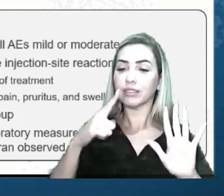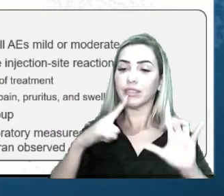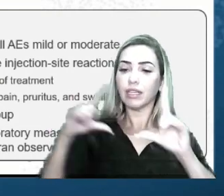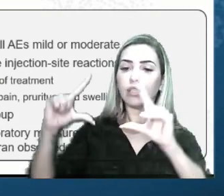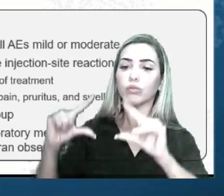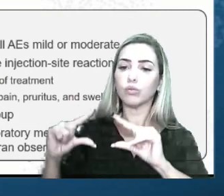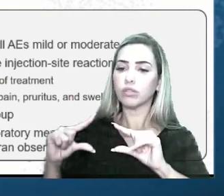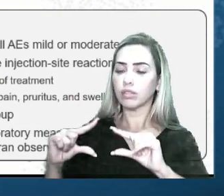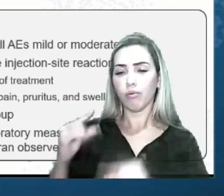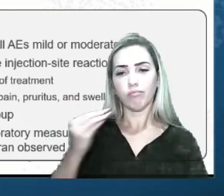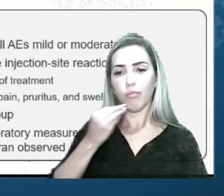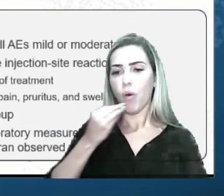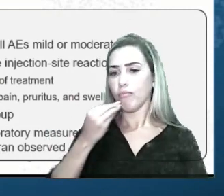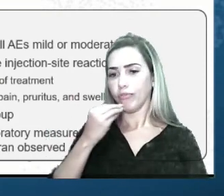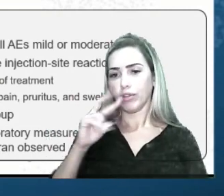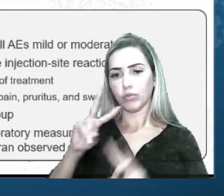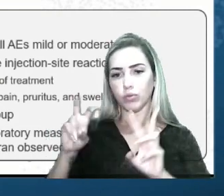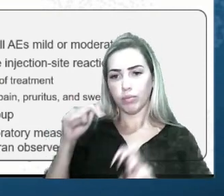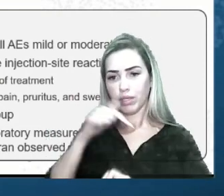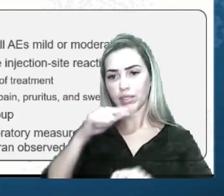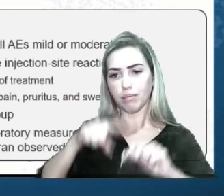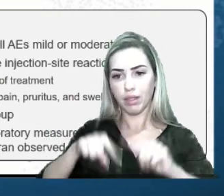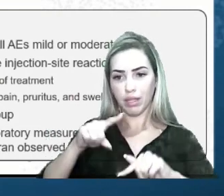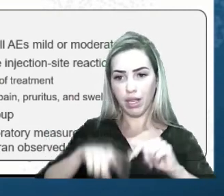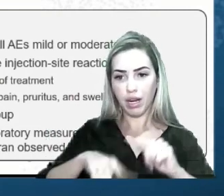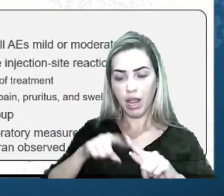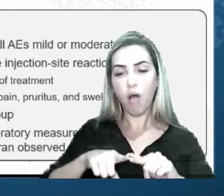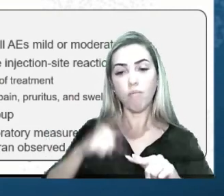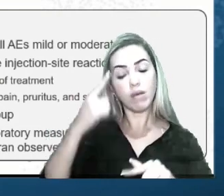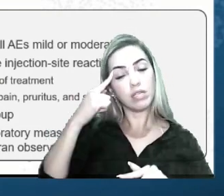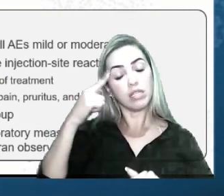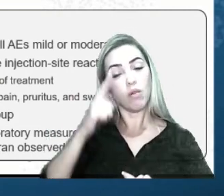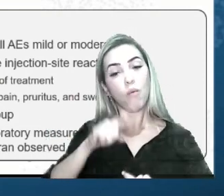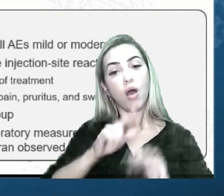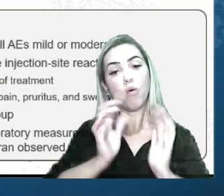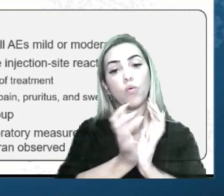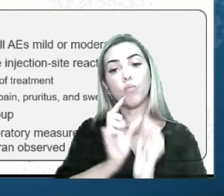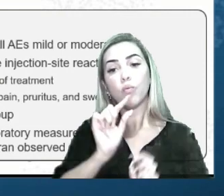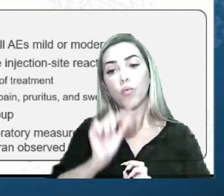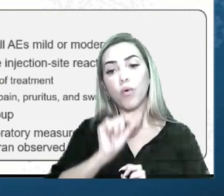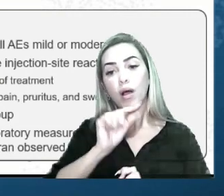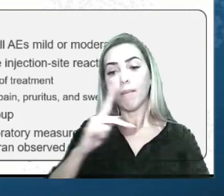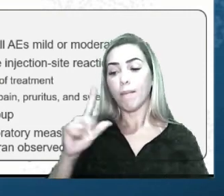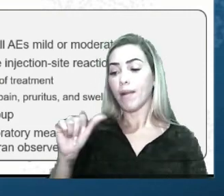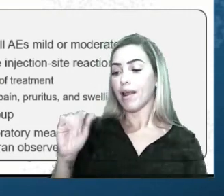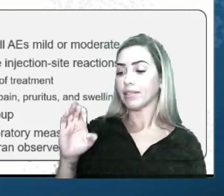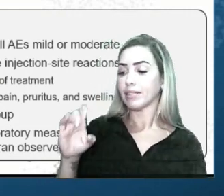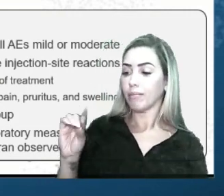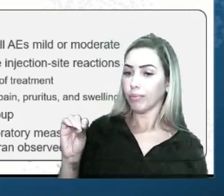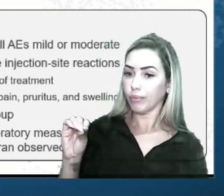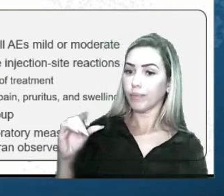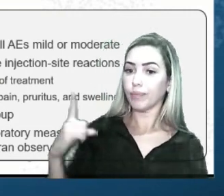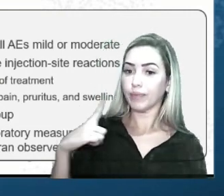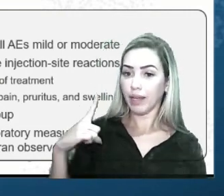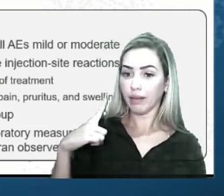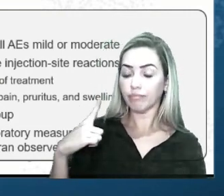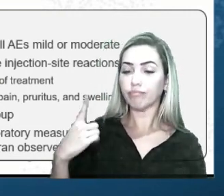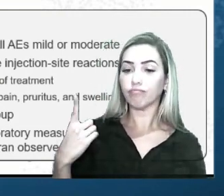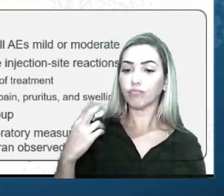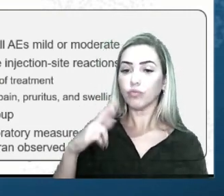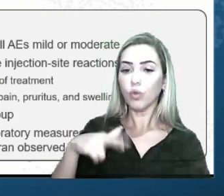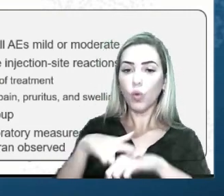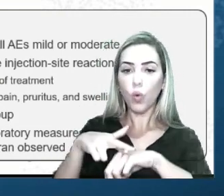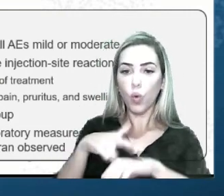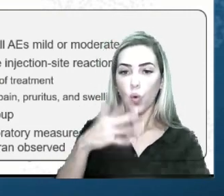redução clara dessa substância, considerado com o grupo placebo, que está em